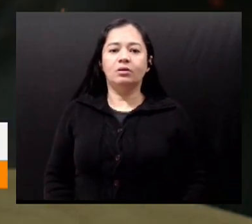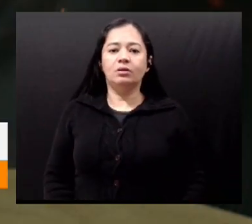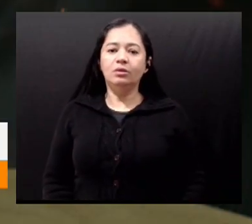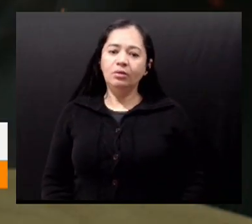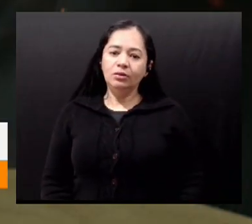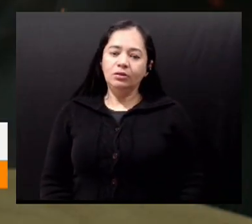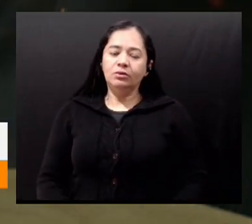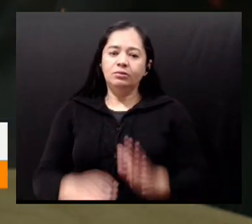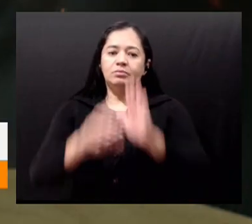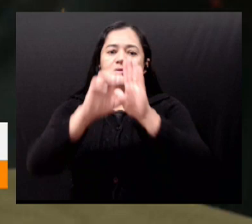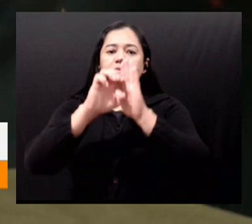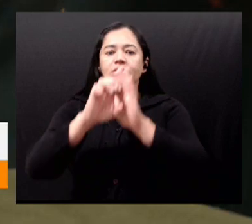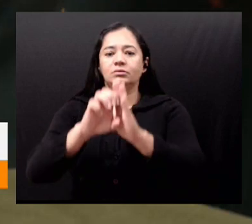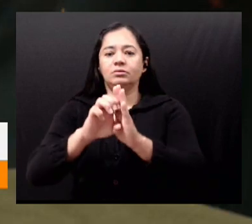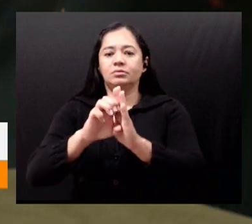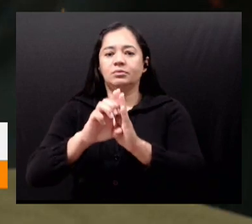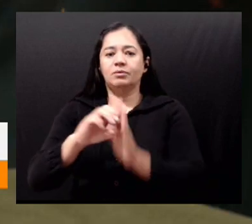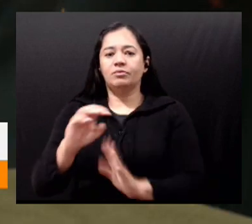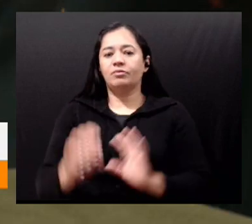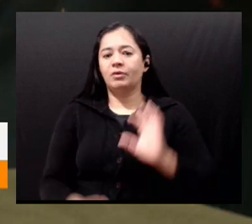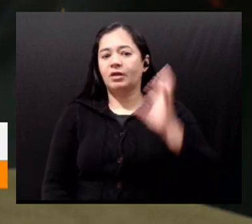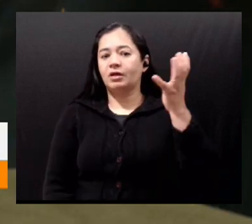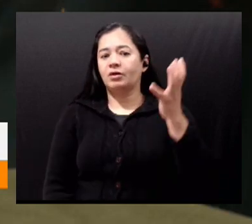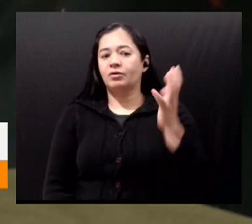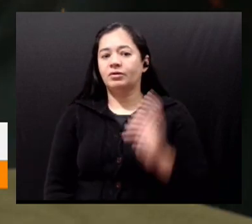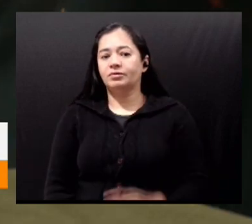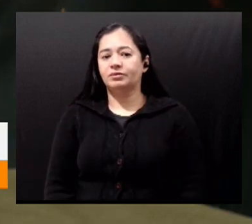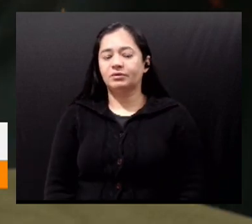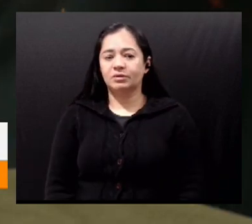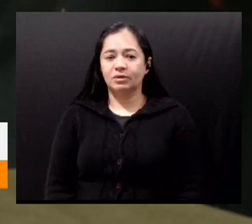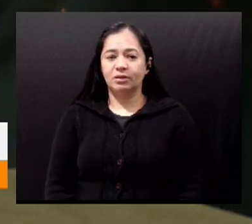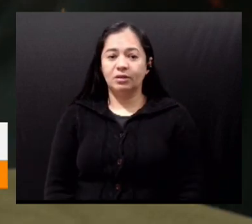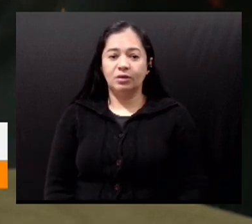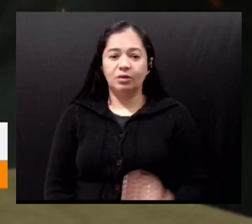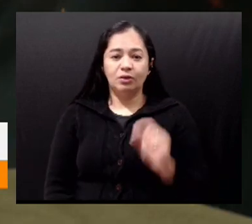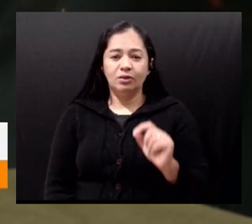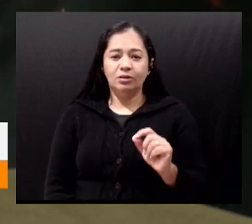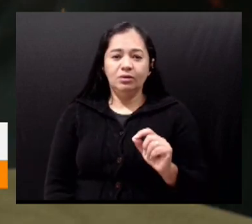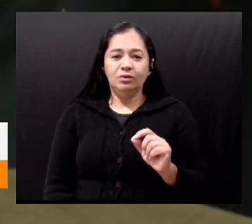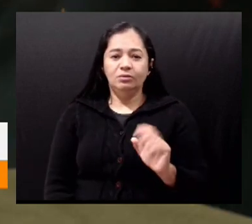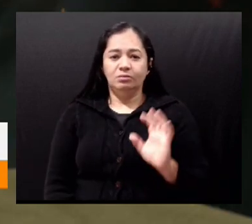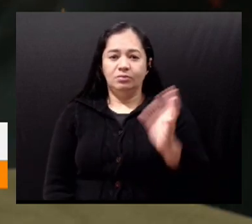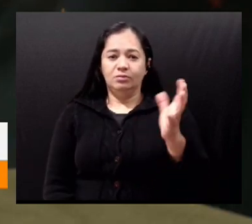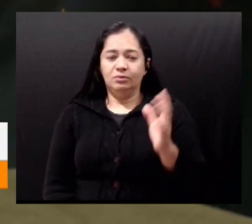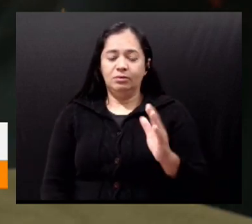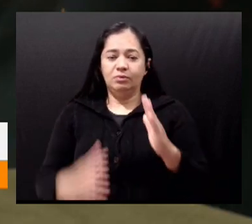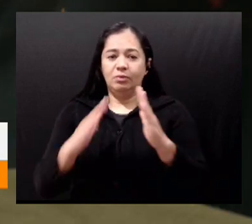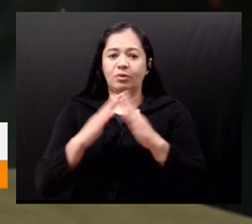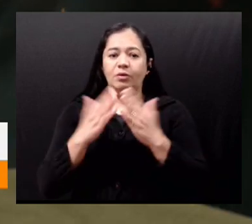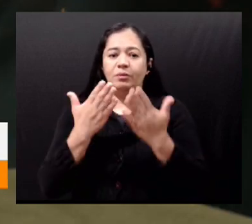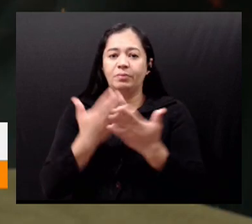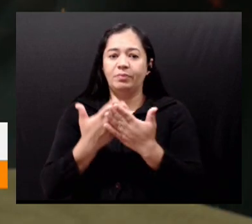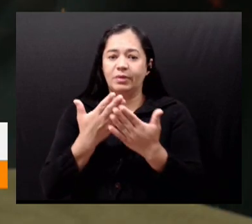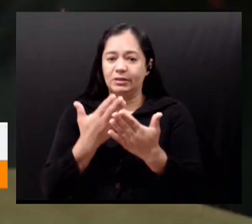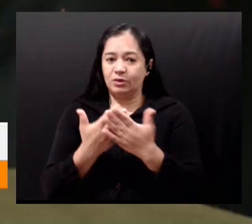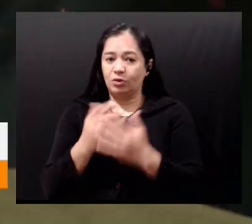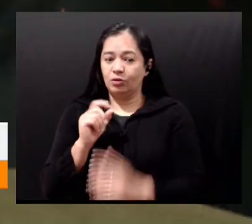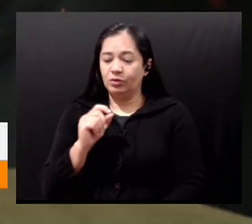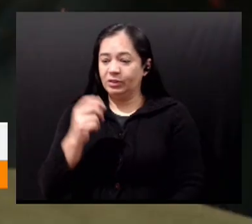que aconteceu em Recife, pós-pandemia, um episódio, de uma escola onde 26 alunos